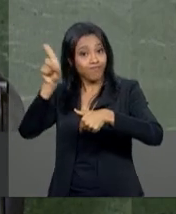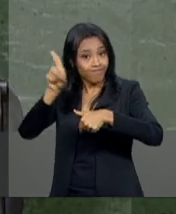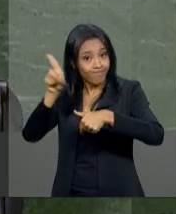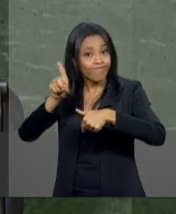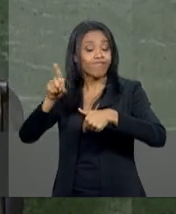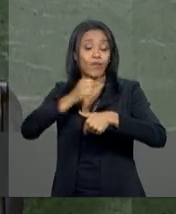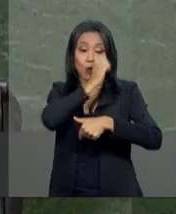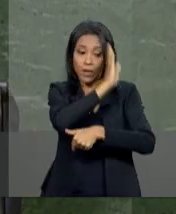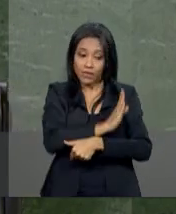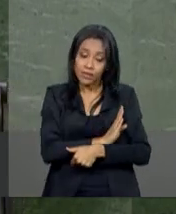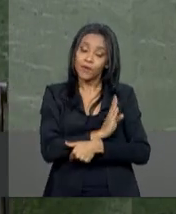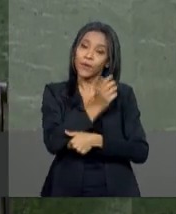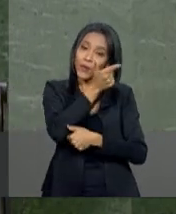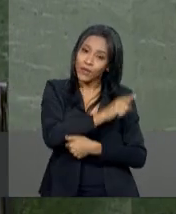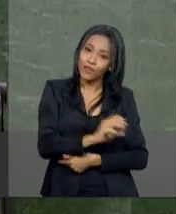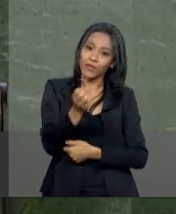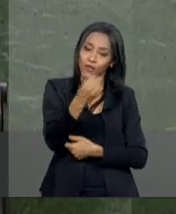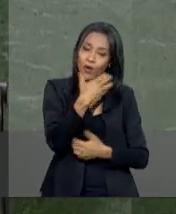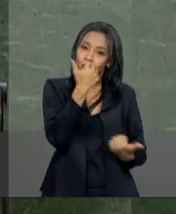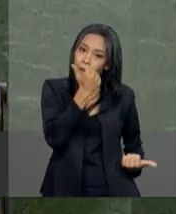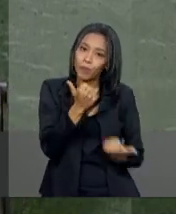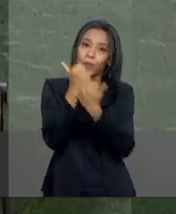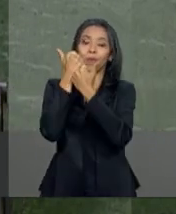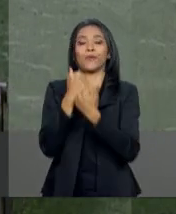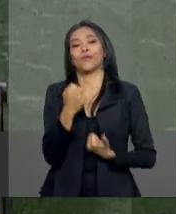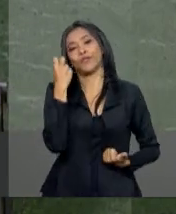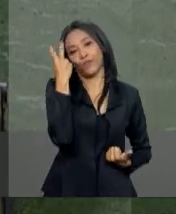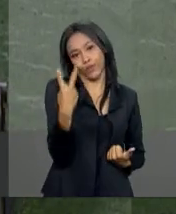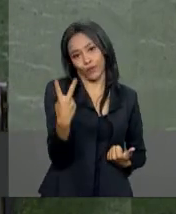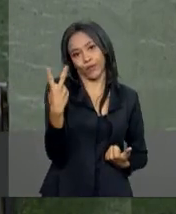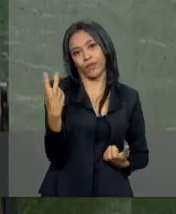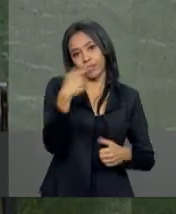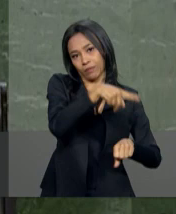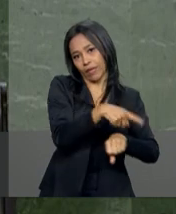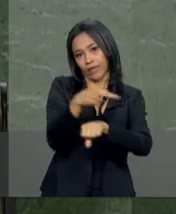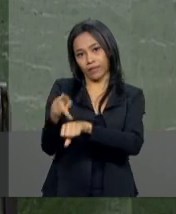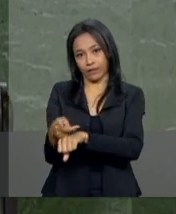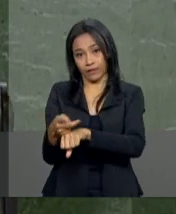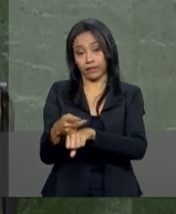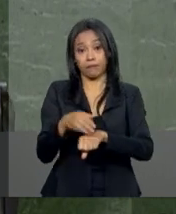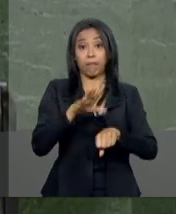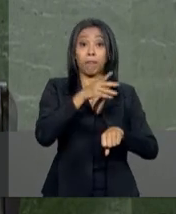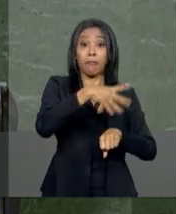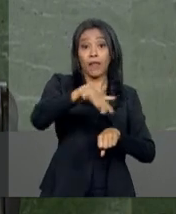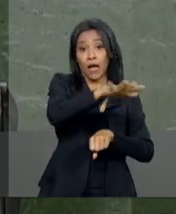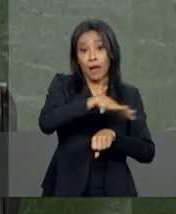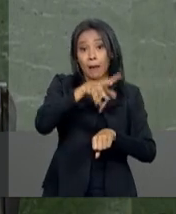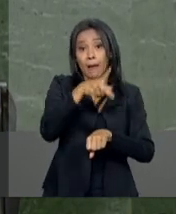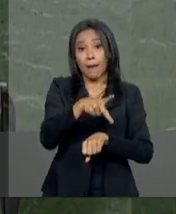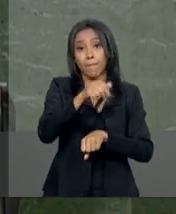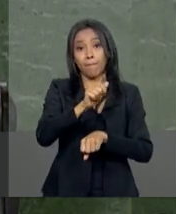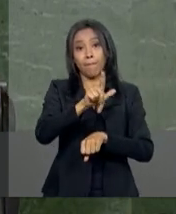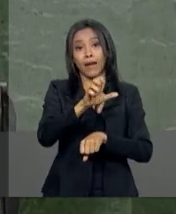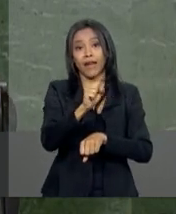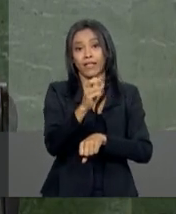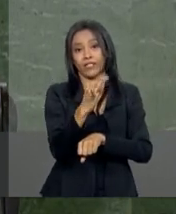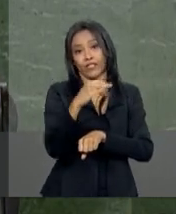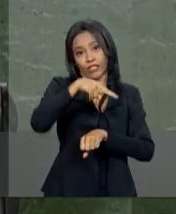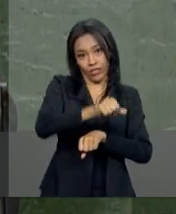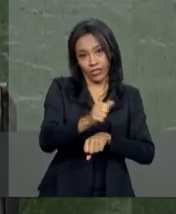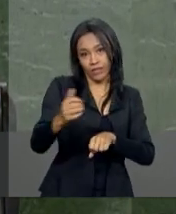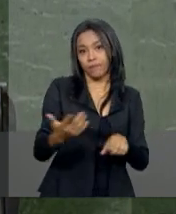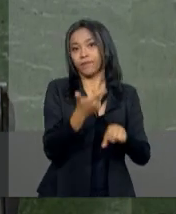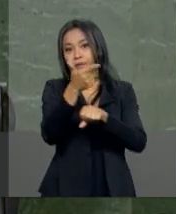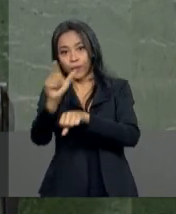o seu apoio à solução de dois estados israel e palestina vivendo lado a lado em paz e